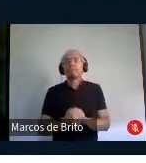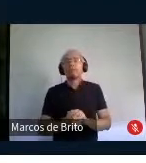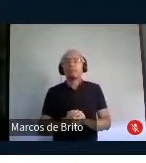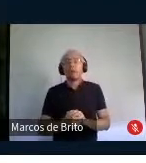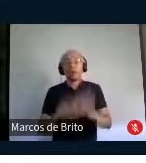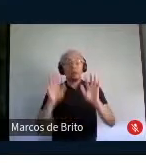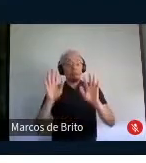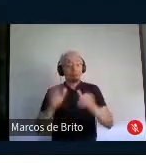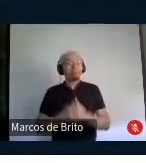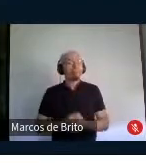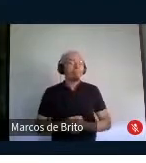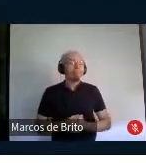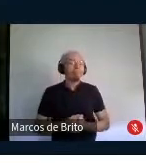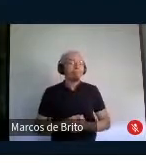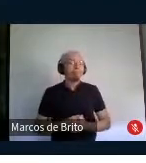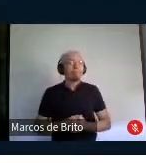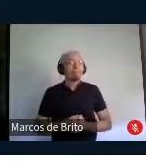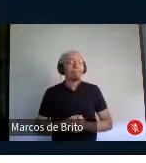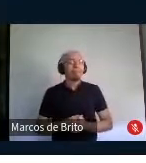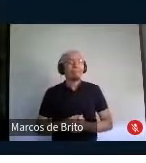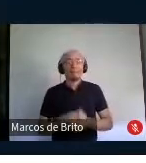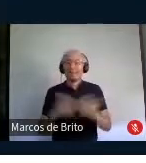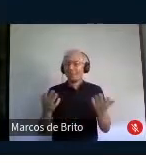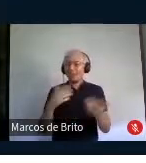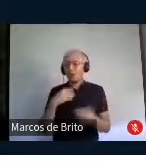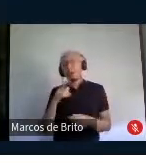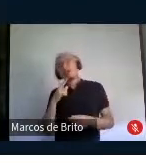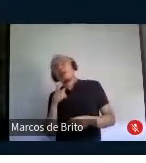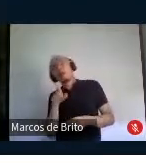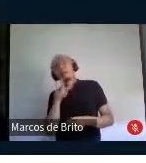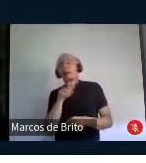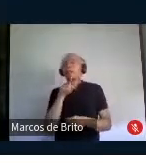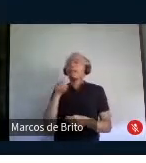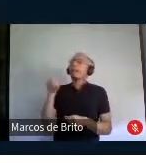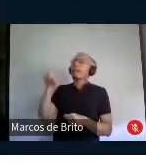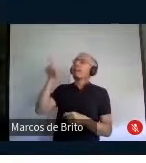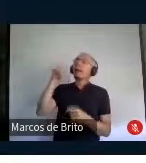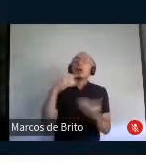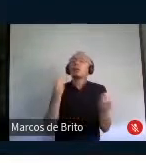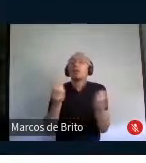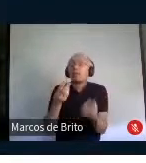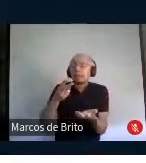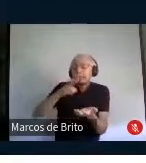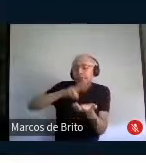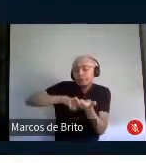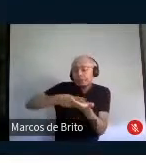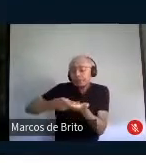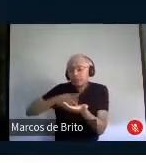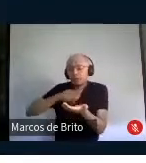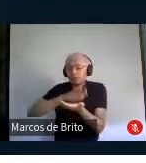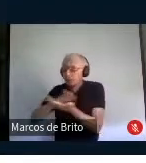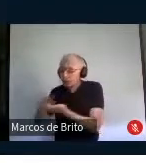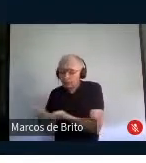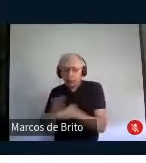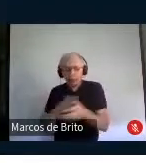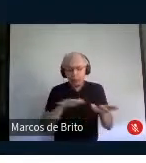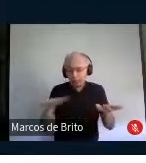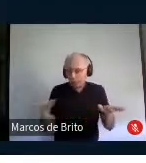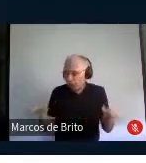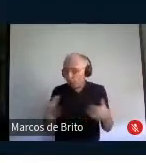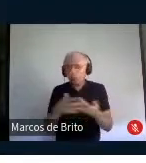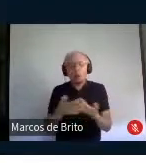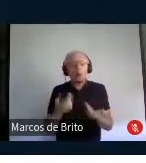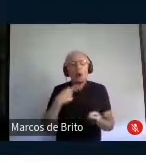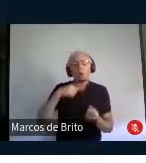então, olha só, gente. Então, a gente fez um percurso aqui. O que é tradução e interpretação? Quais são as